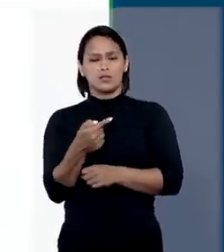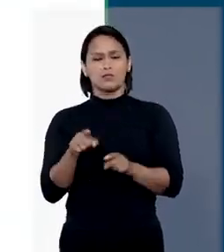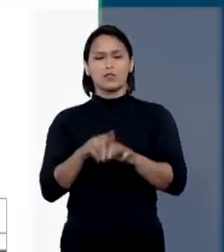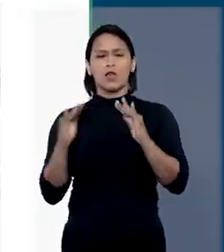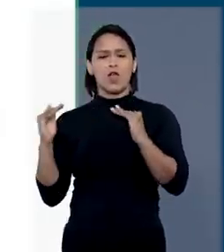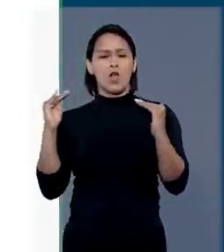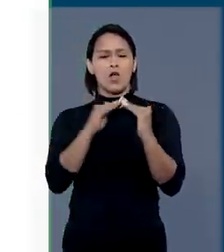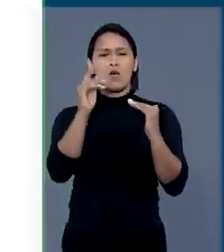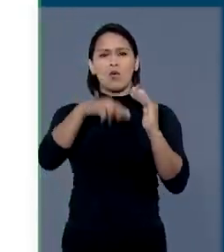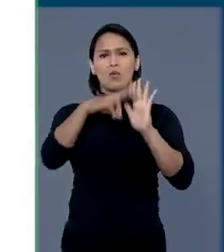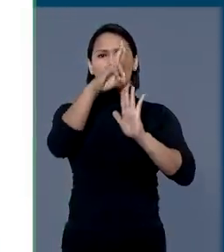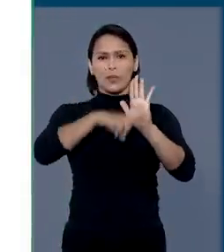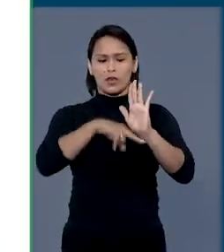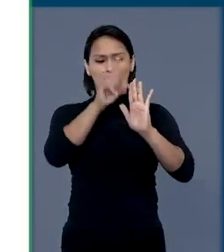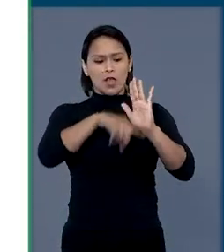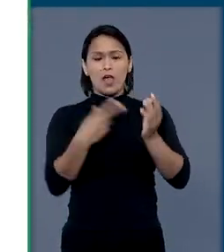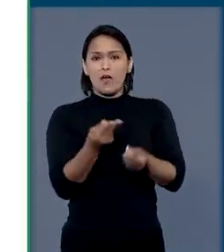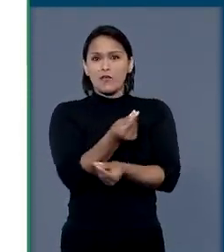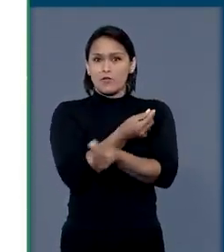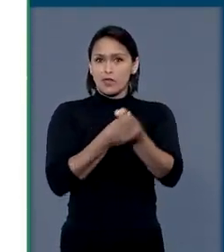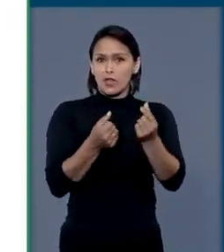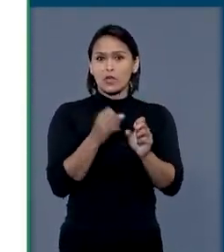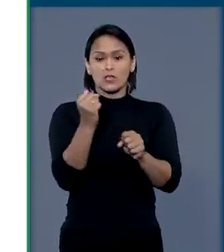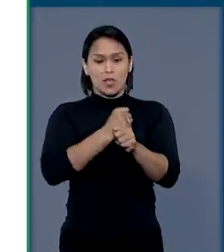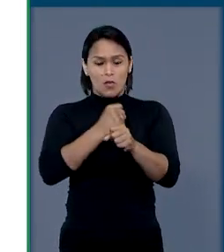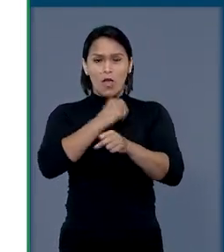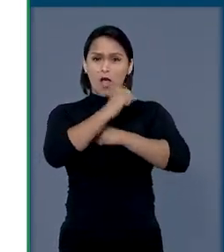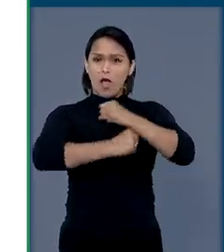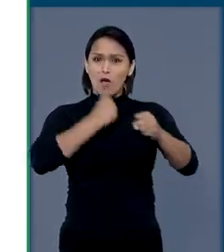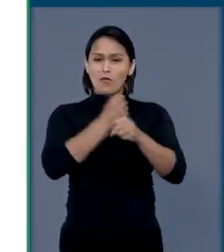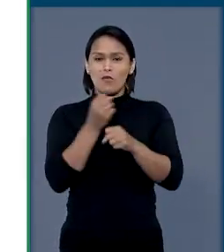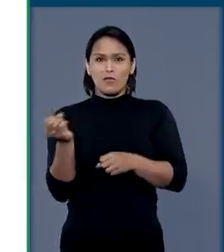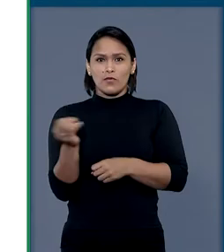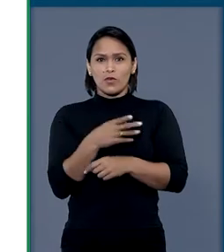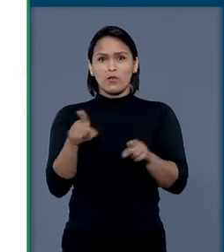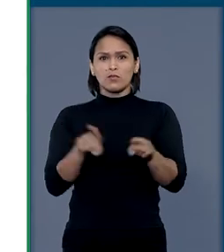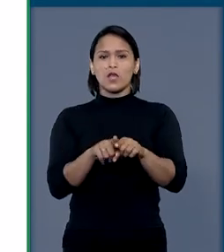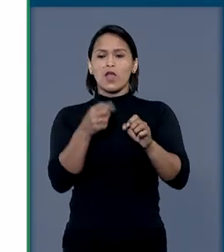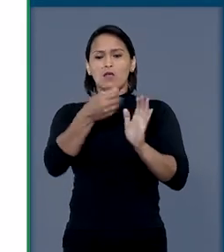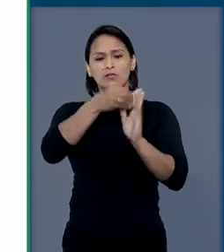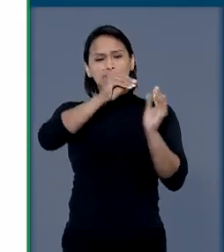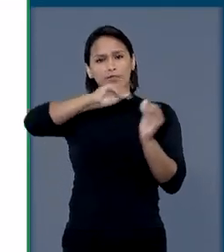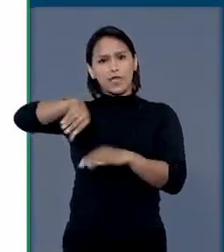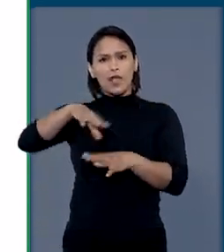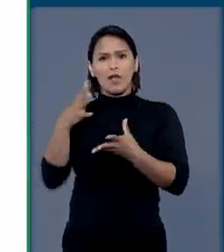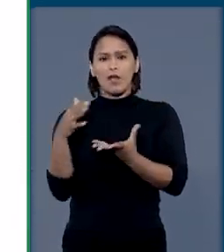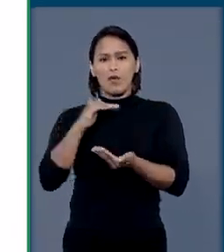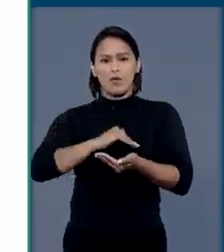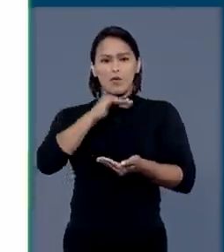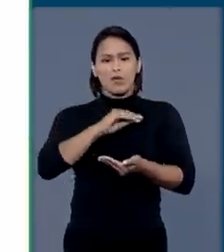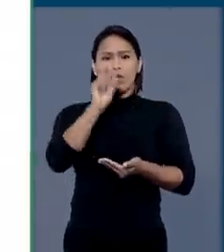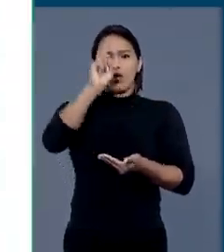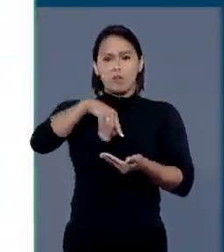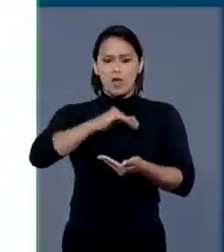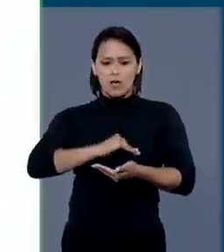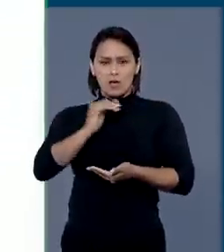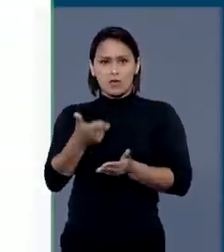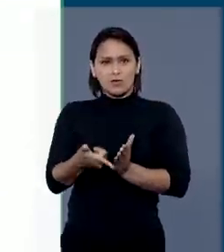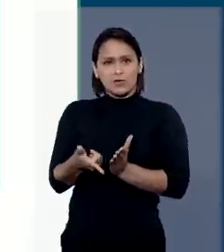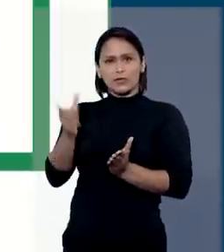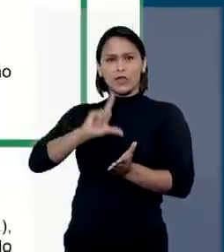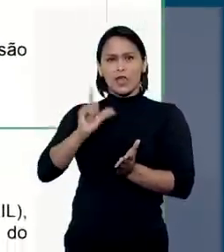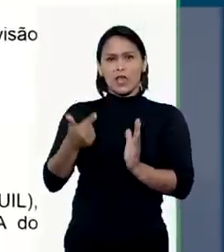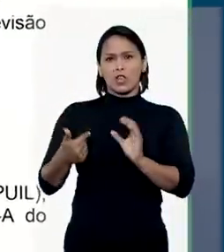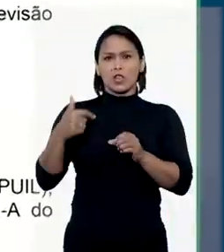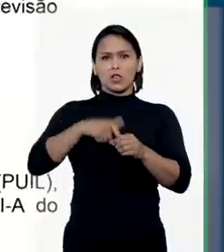2017. De acordo com a norma, estes valores são anualmente atualizados, sendo dispensado o recolhimento do porte de